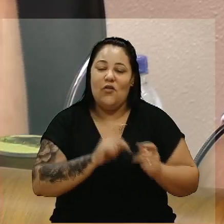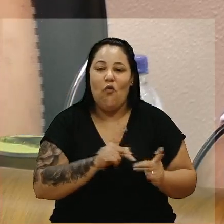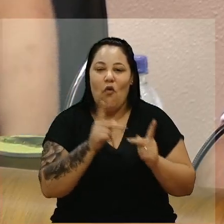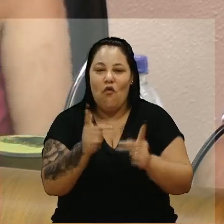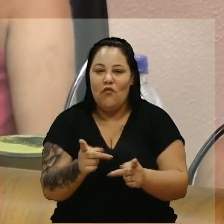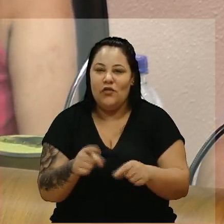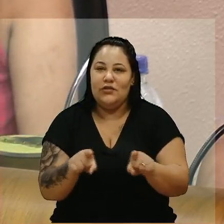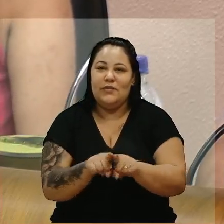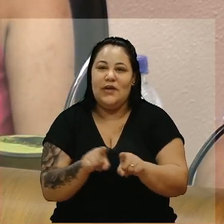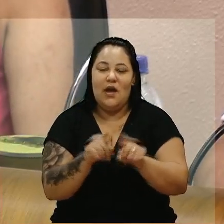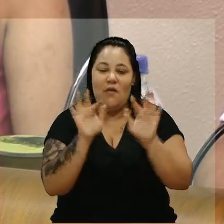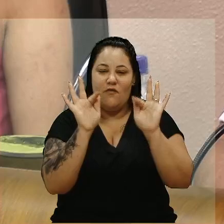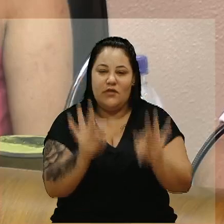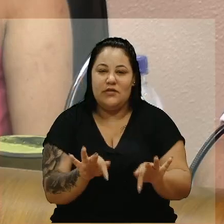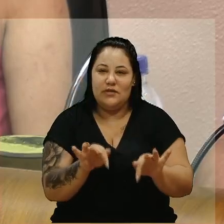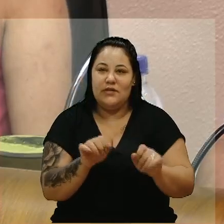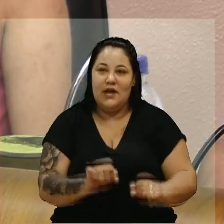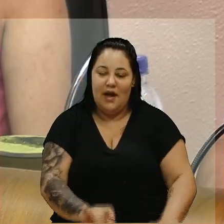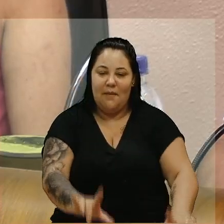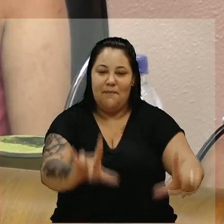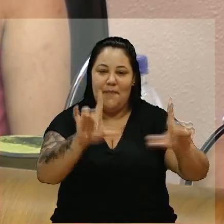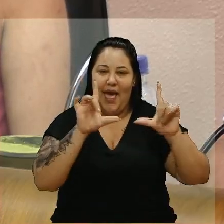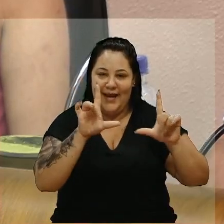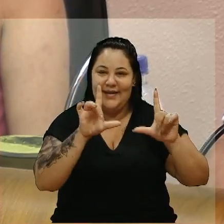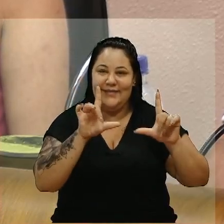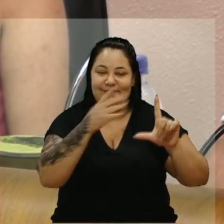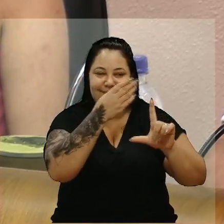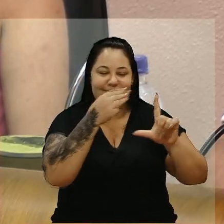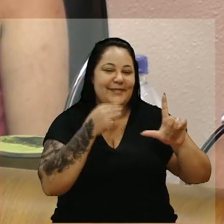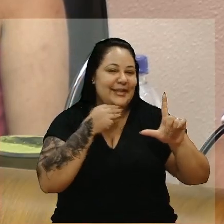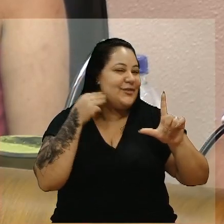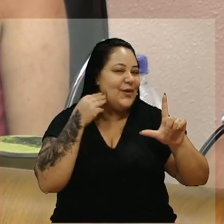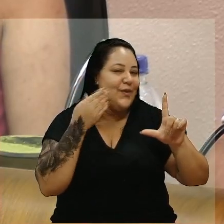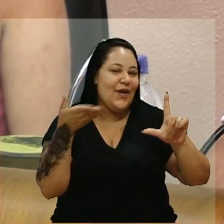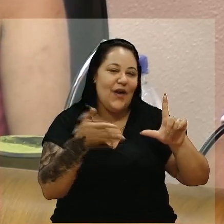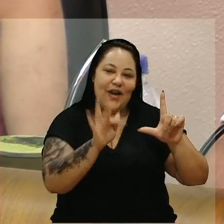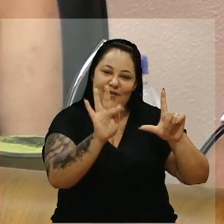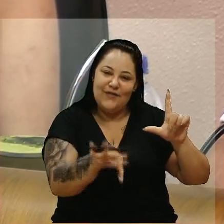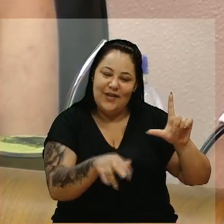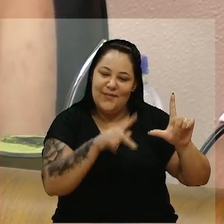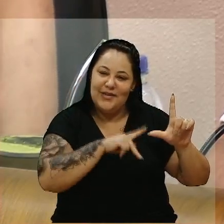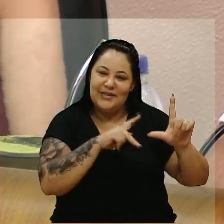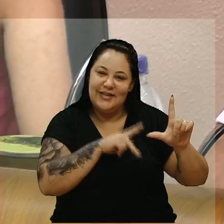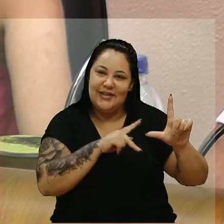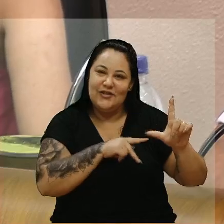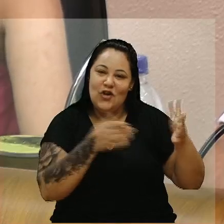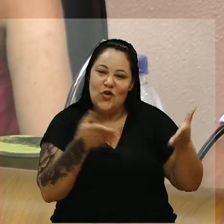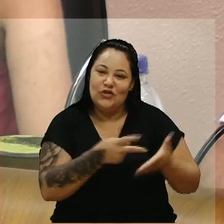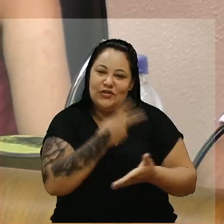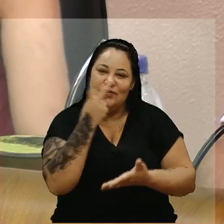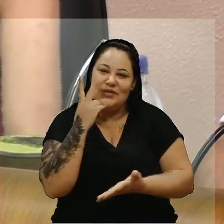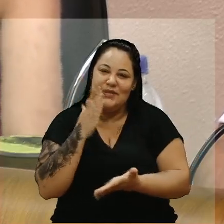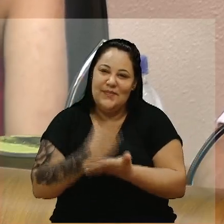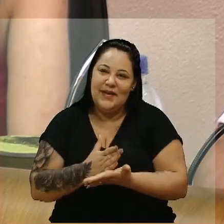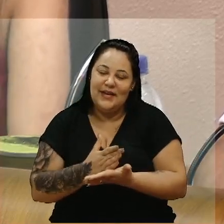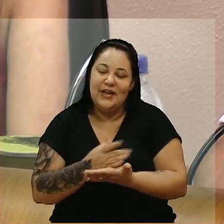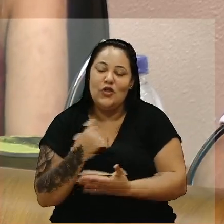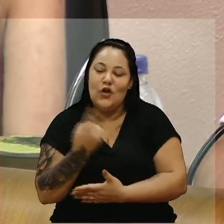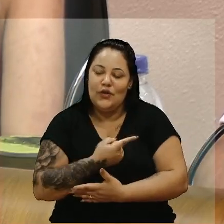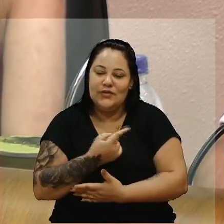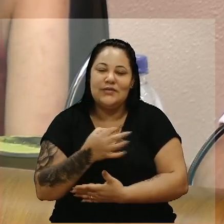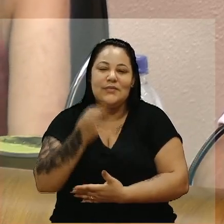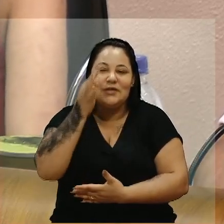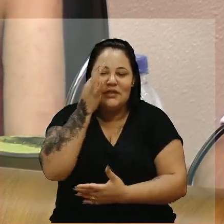para o encerramento da placa da nossa ex-presidente, vereadora Marisol Santos, hoje às 14h30. Estaremos lá, vereadora,